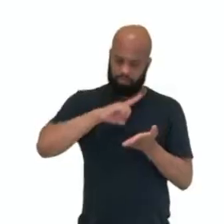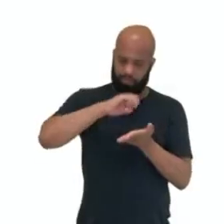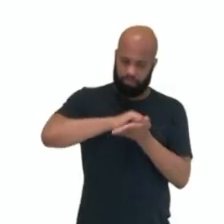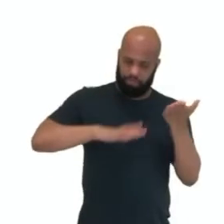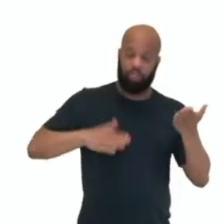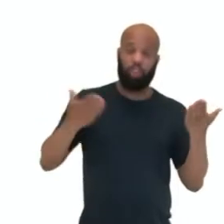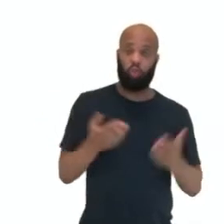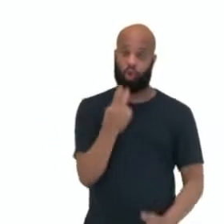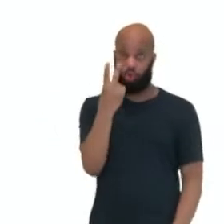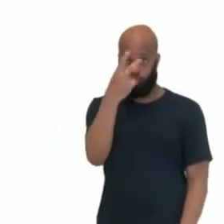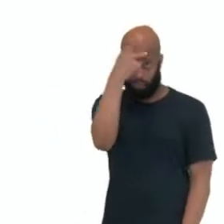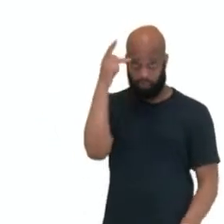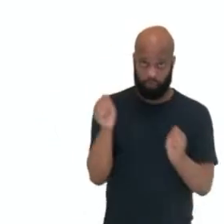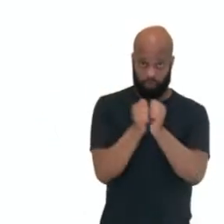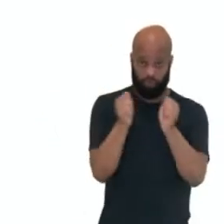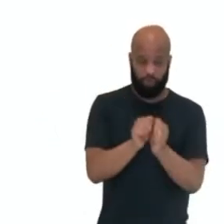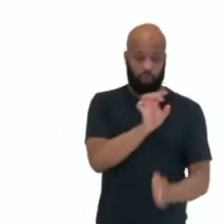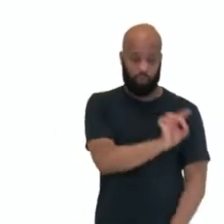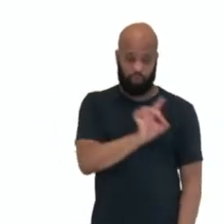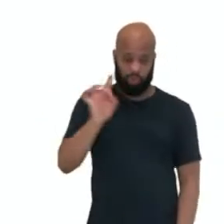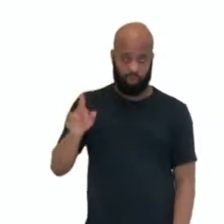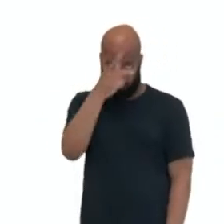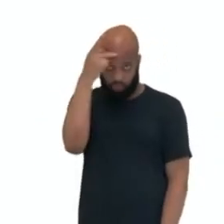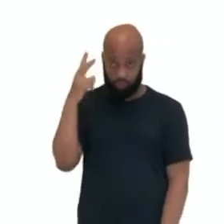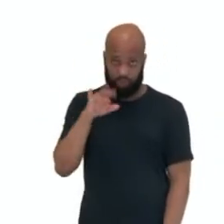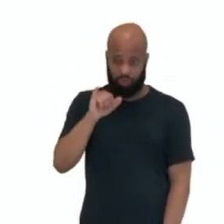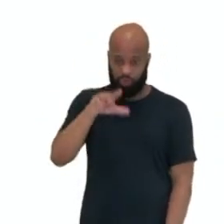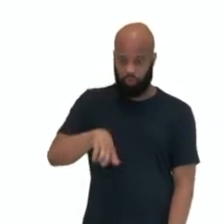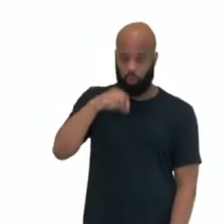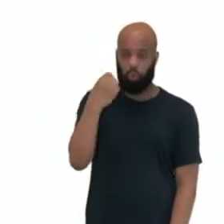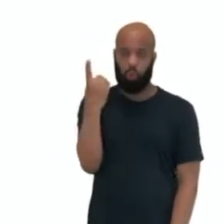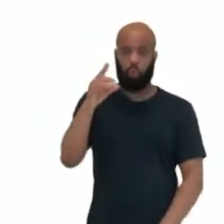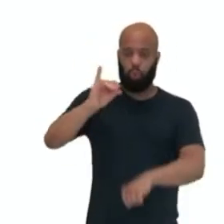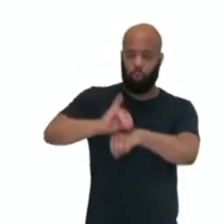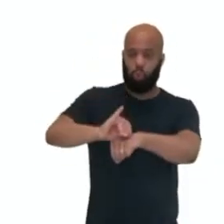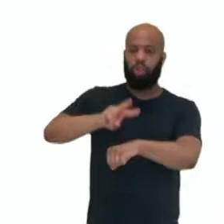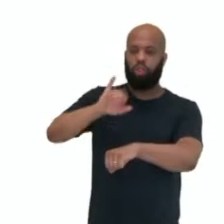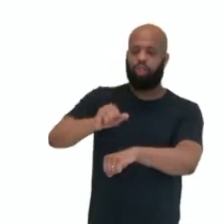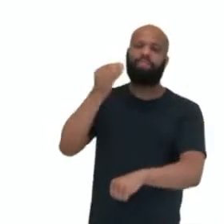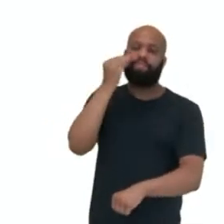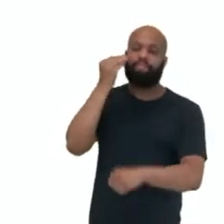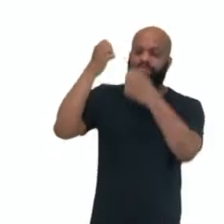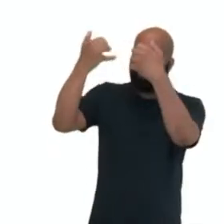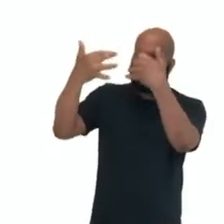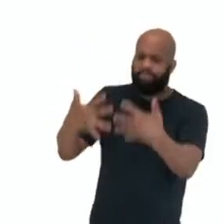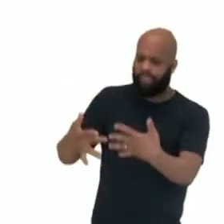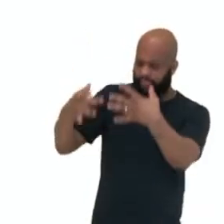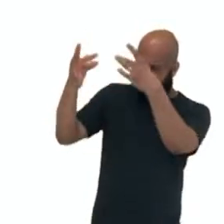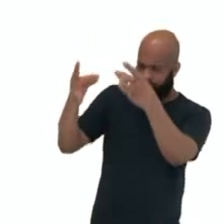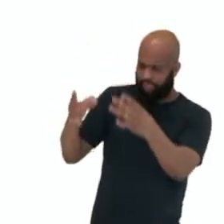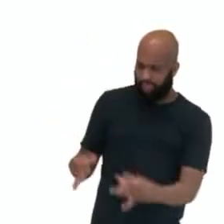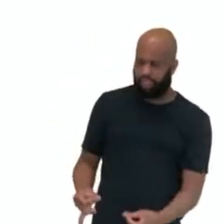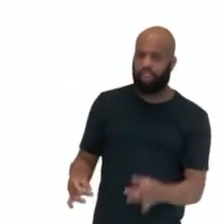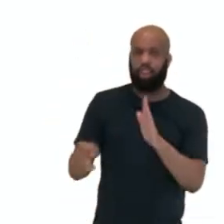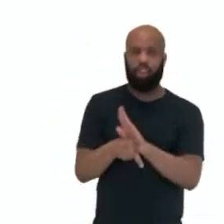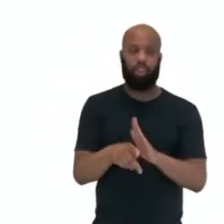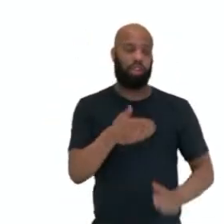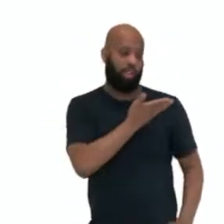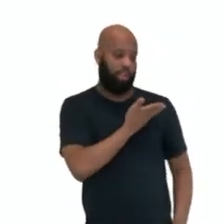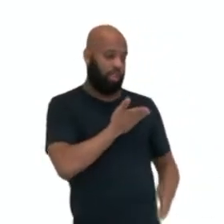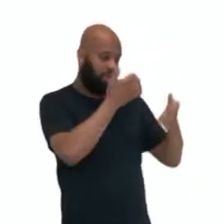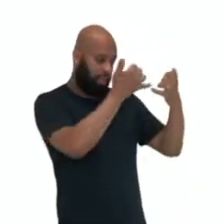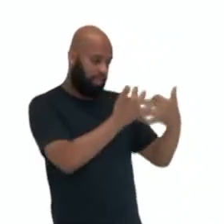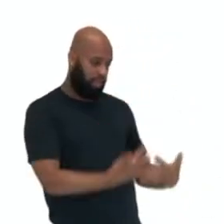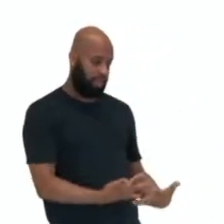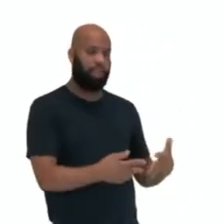em duplas, cada estudante escolherá um objeto e tentará descrever este objeto para o colega, por